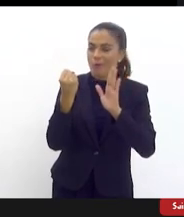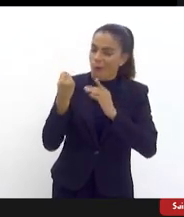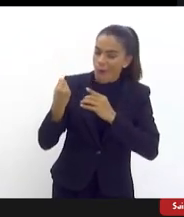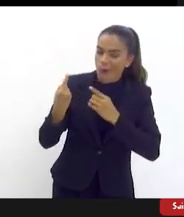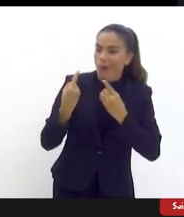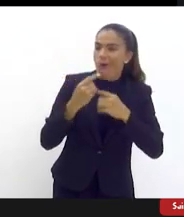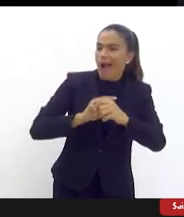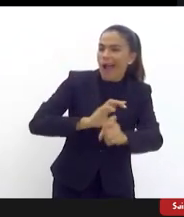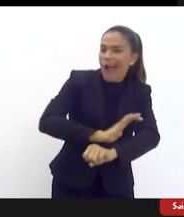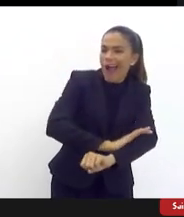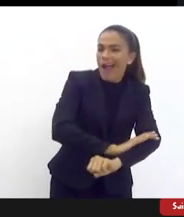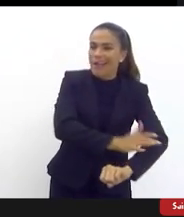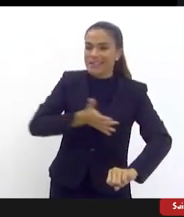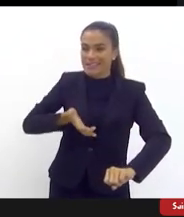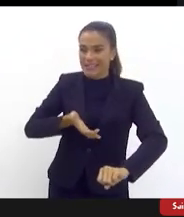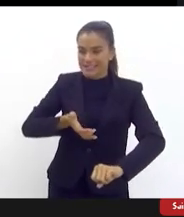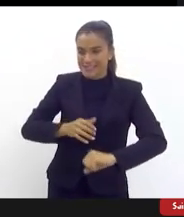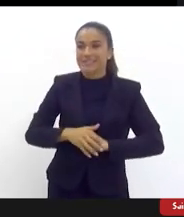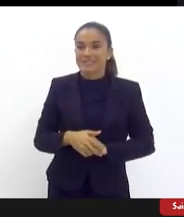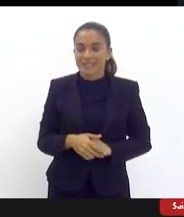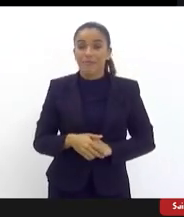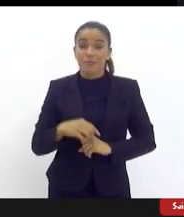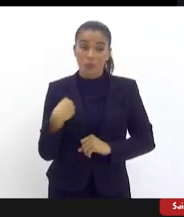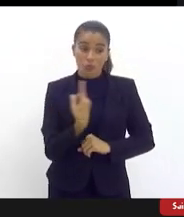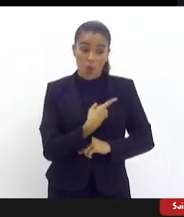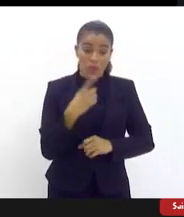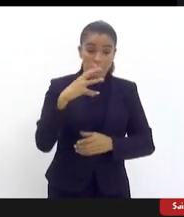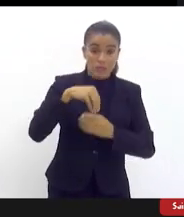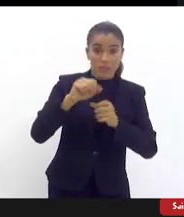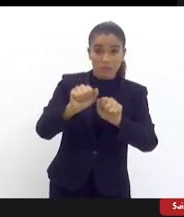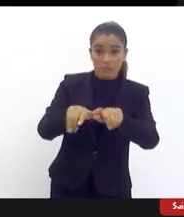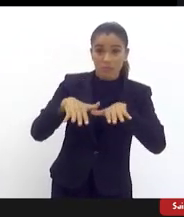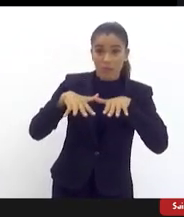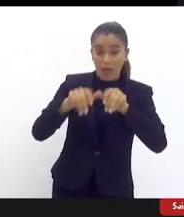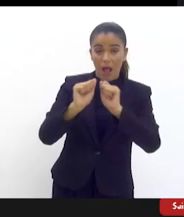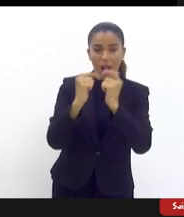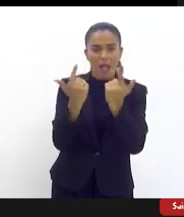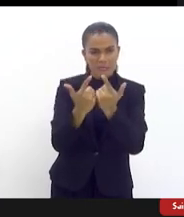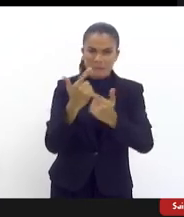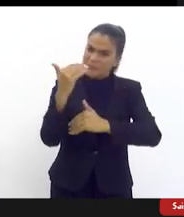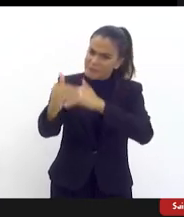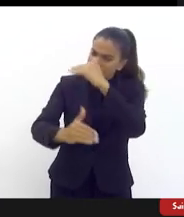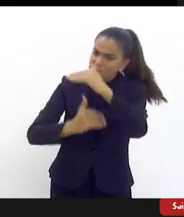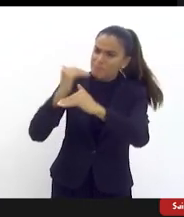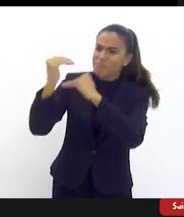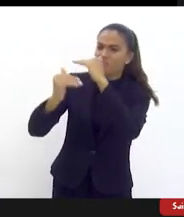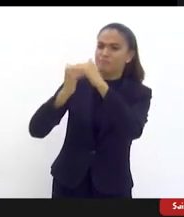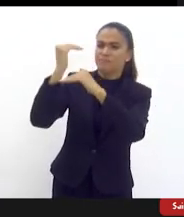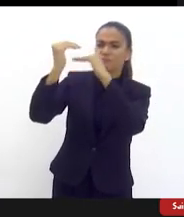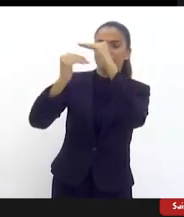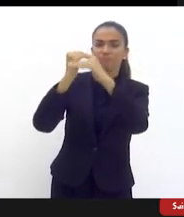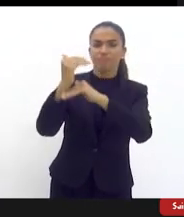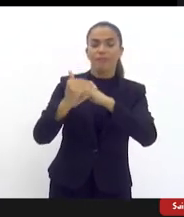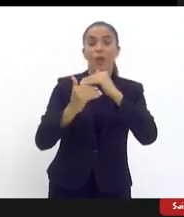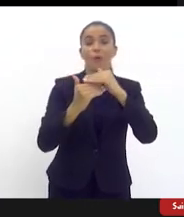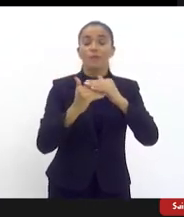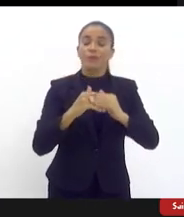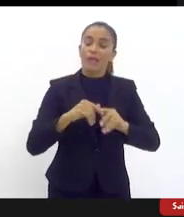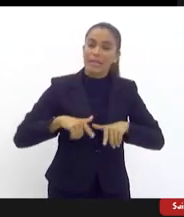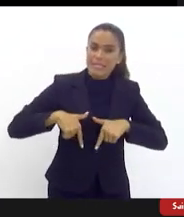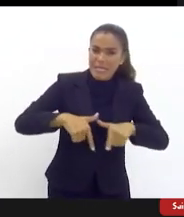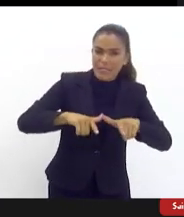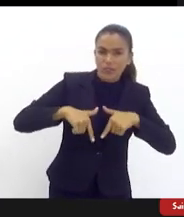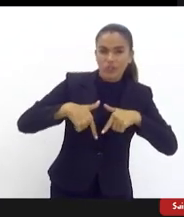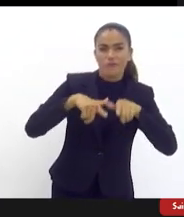racismo. E falar que nós temos que, nessa Casa Legislativa, avançar em projetos de lei, em diversas